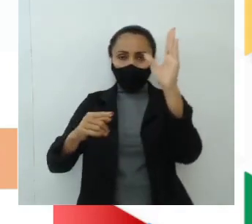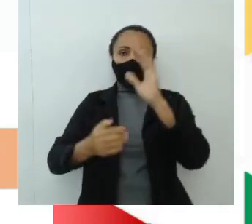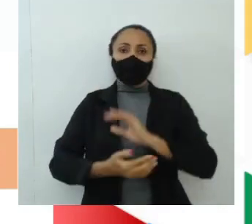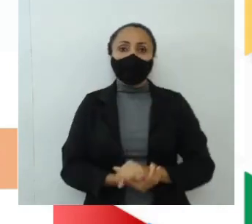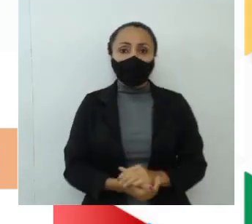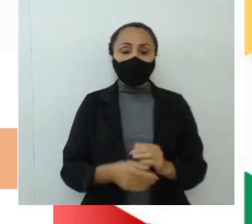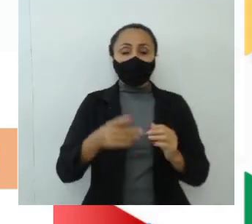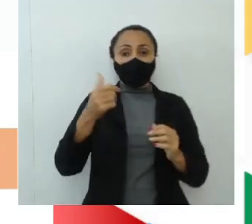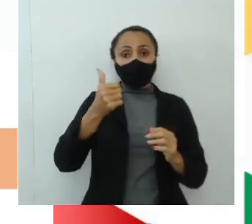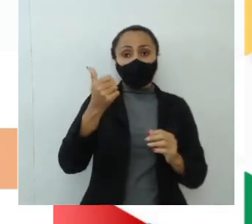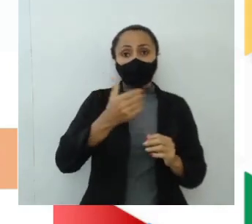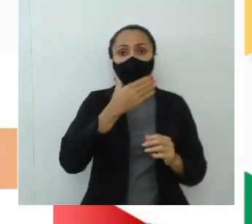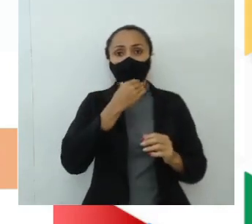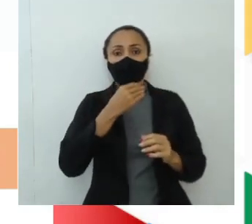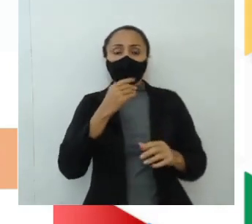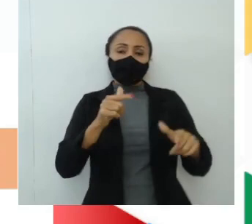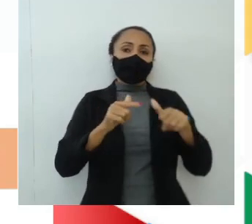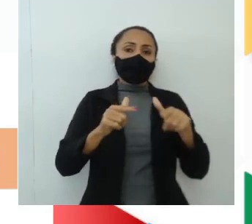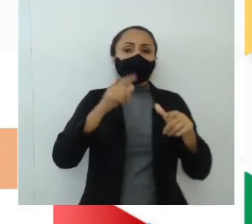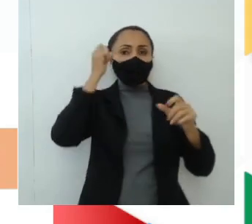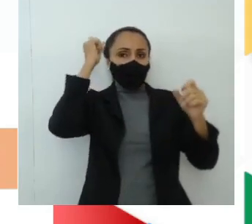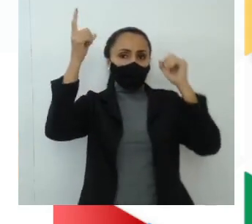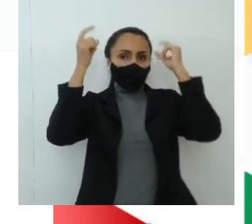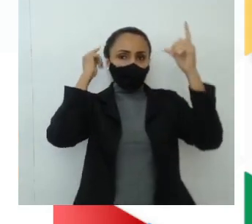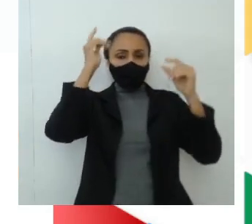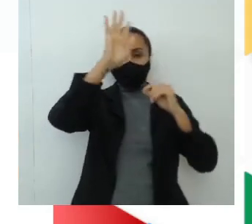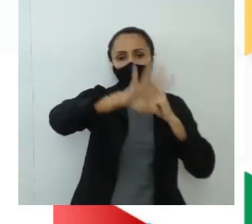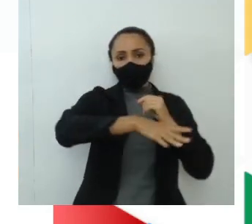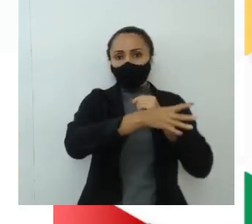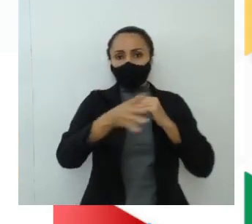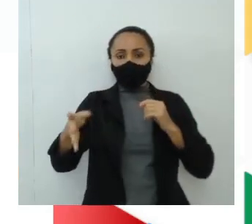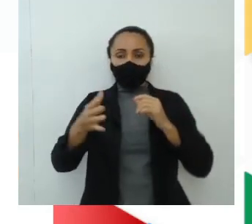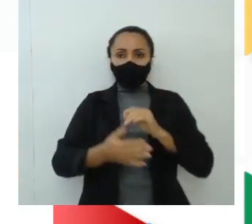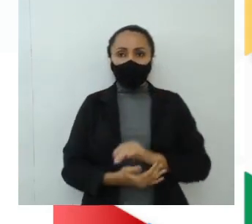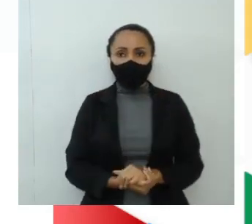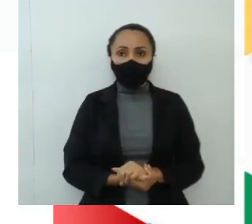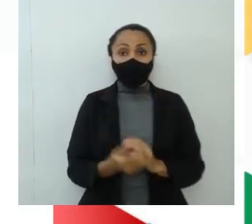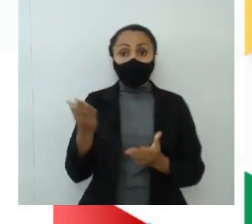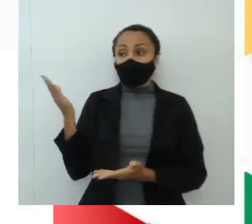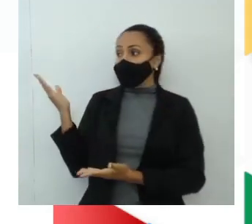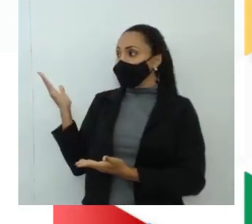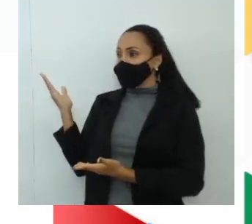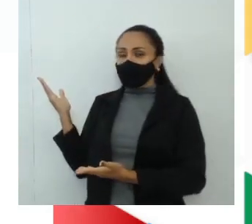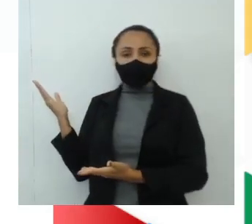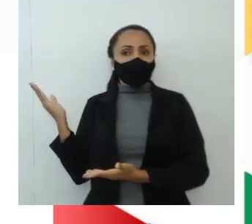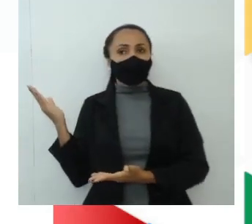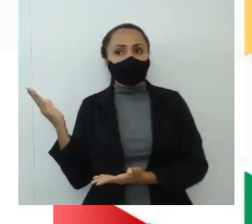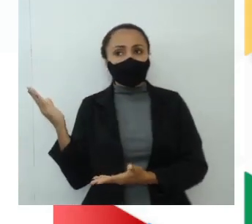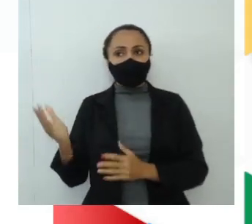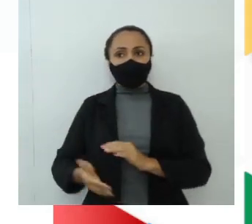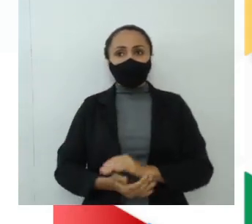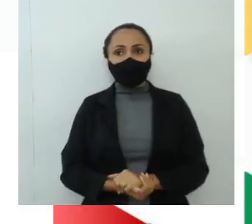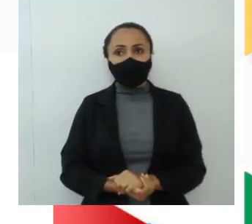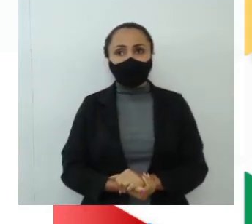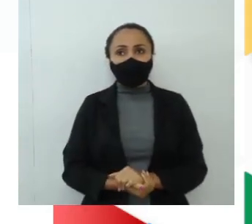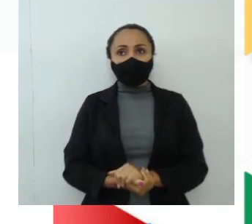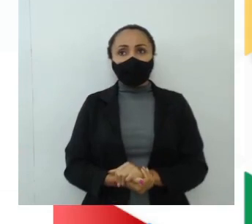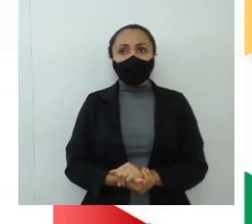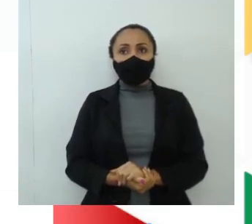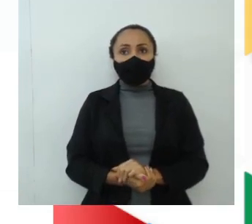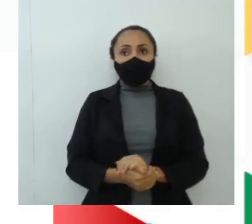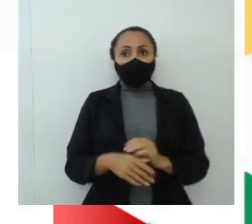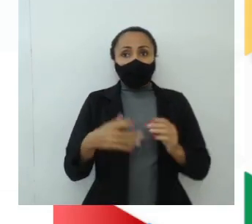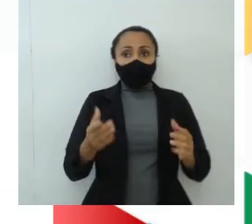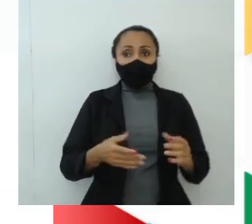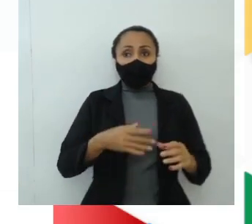foi um dos primeiros a trabalhar com a ideia do plano cartesiano, ok? Tá aí na sequência para vocês. Sistema de coordenadas.